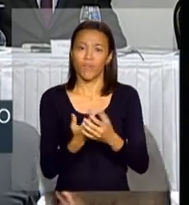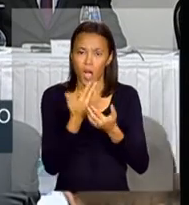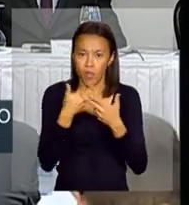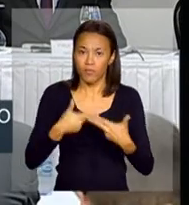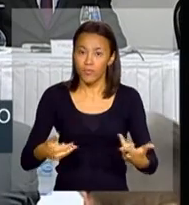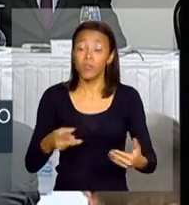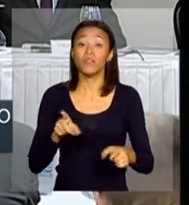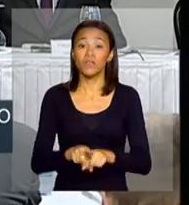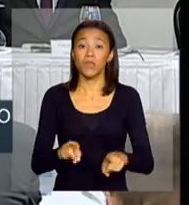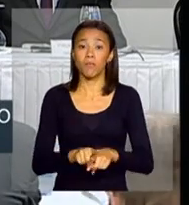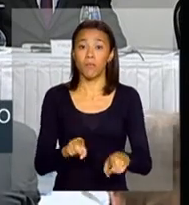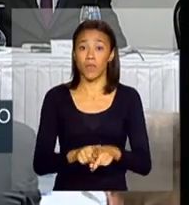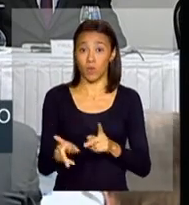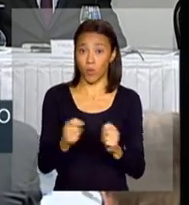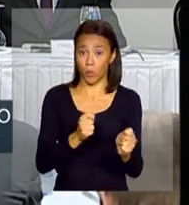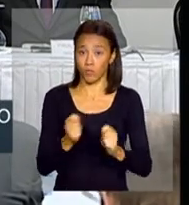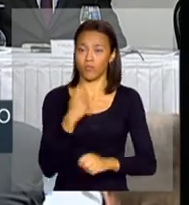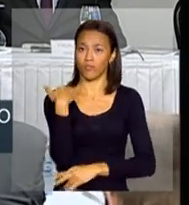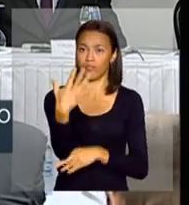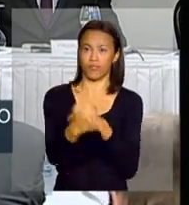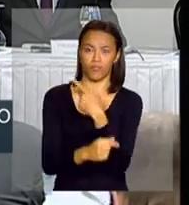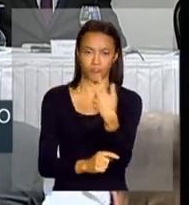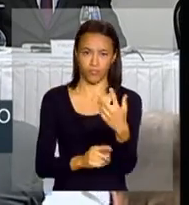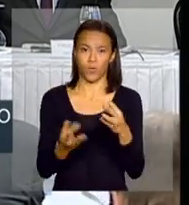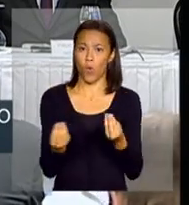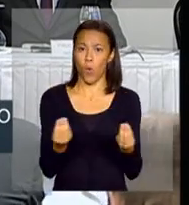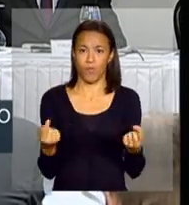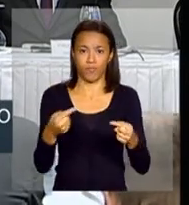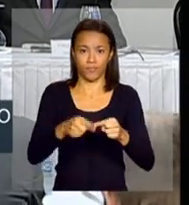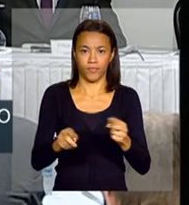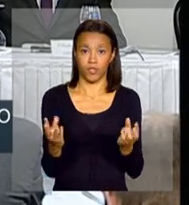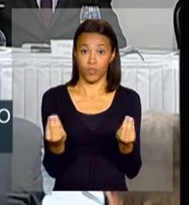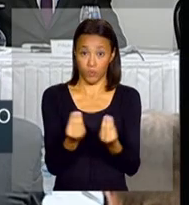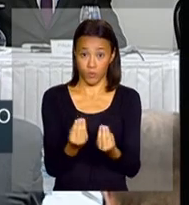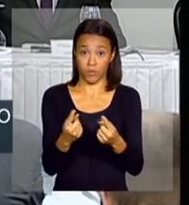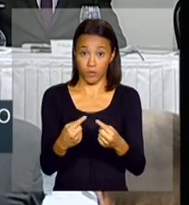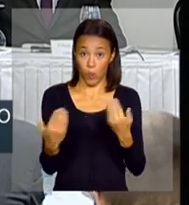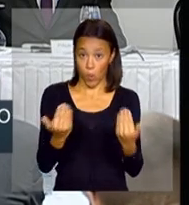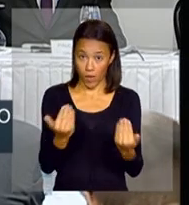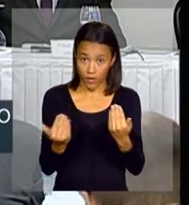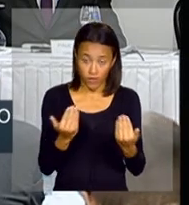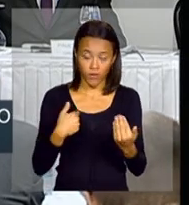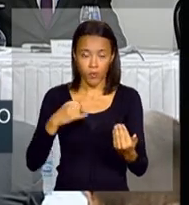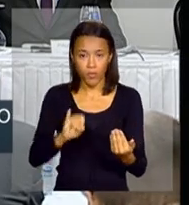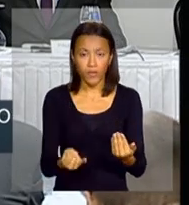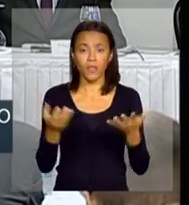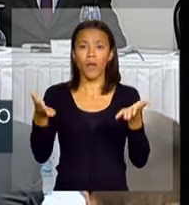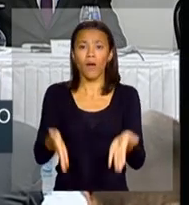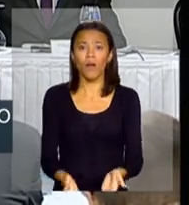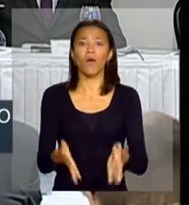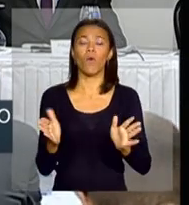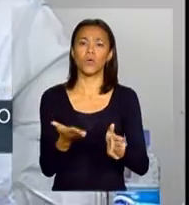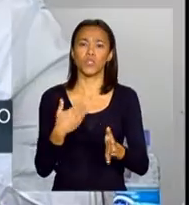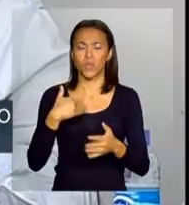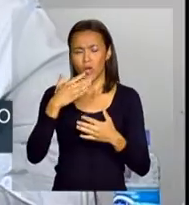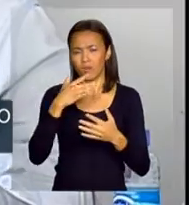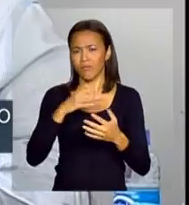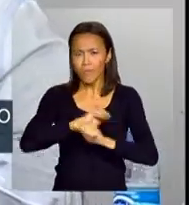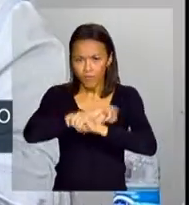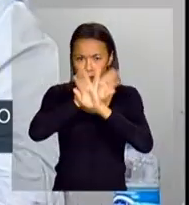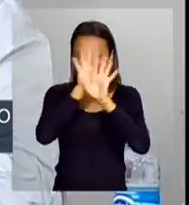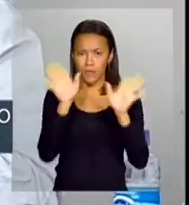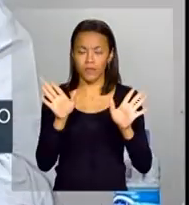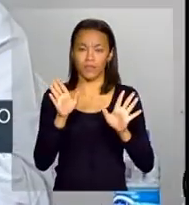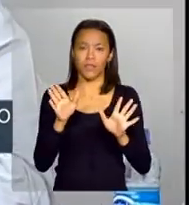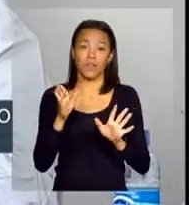da biodiversidade, mostrando a convergência entre os dois instrumentos. Então, eu estou fazendo isso para aproveitar o momento, para dizer com muita objetividade